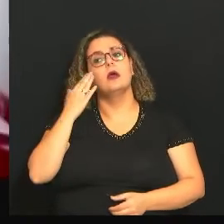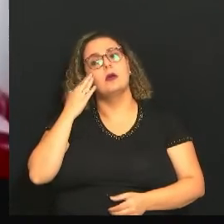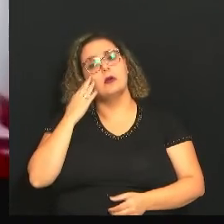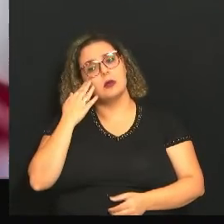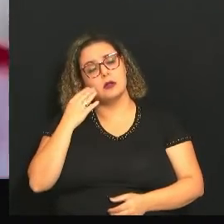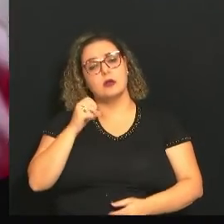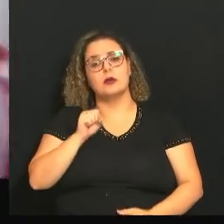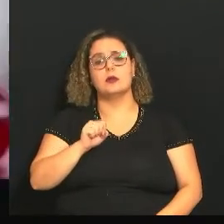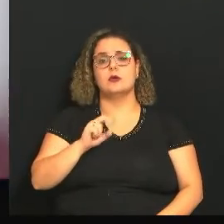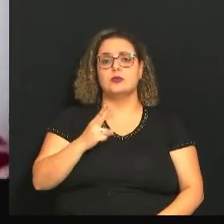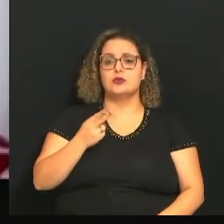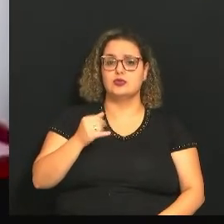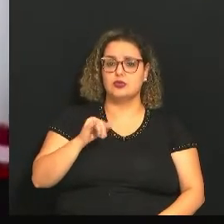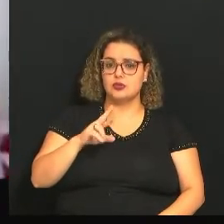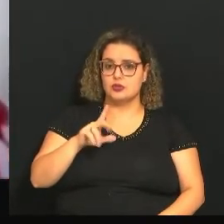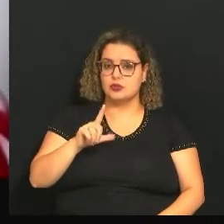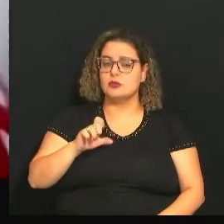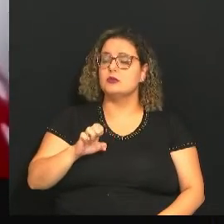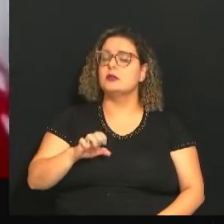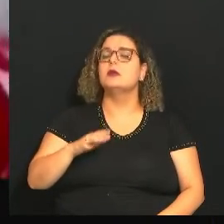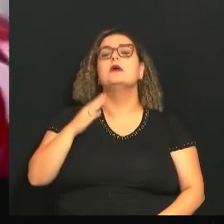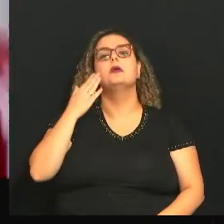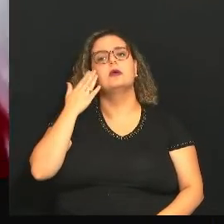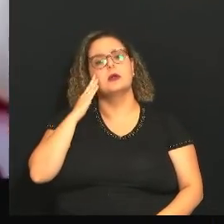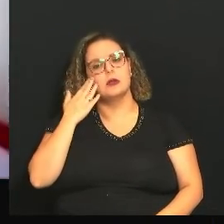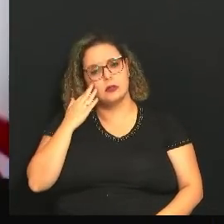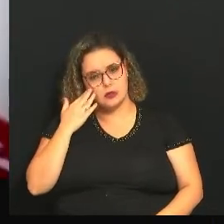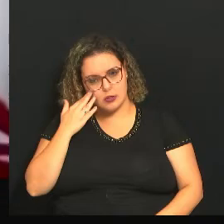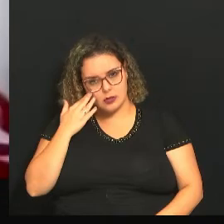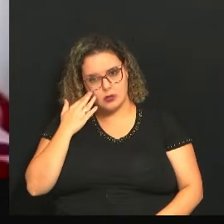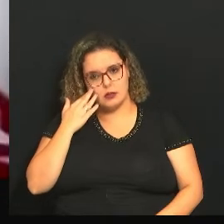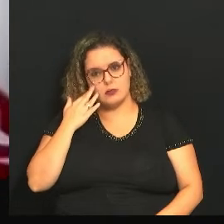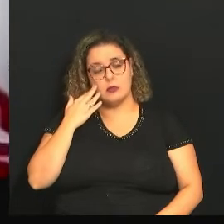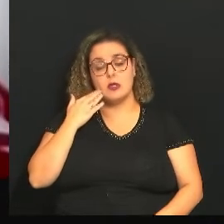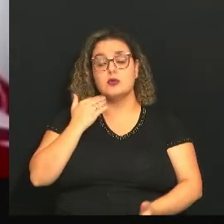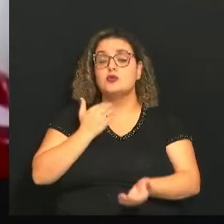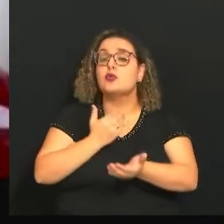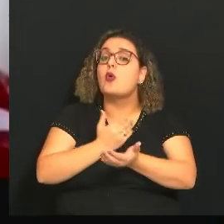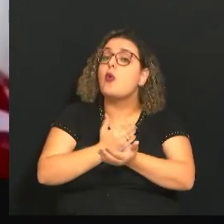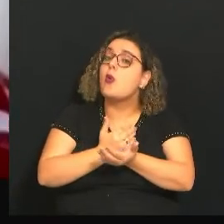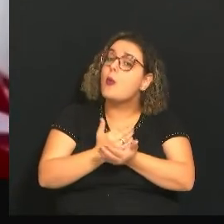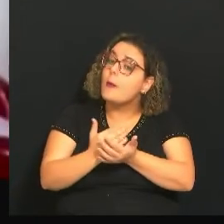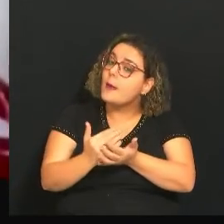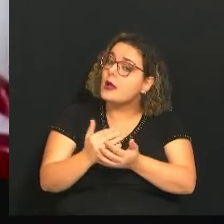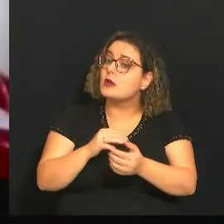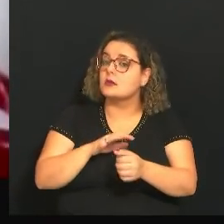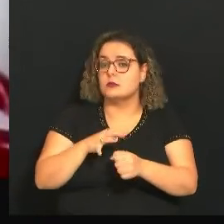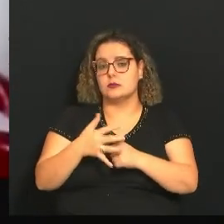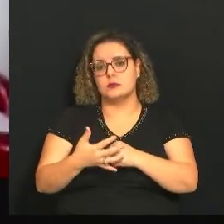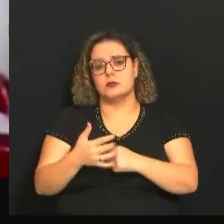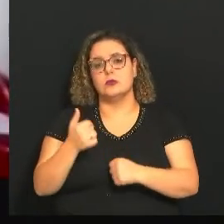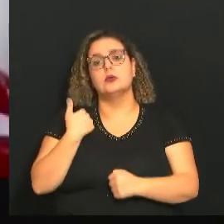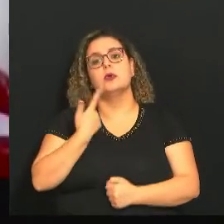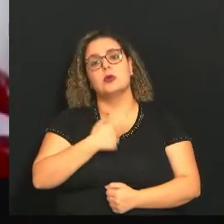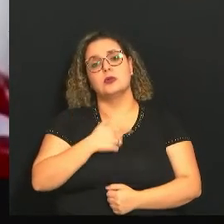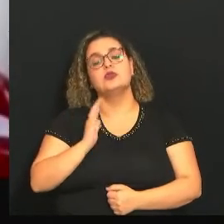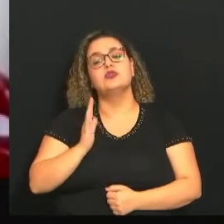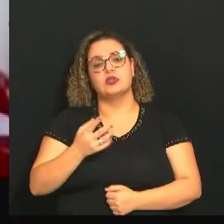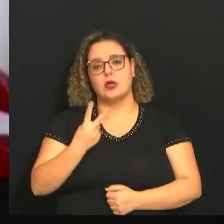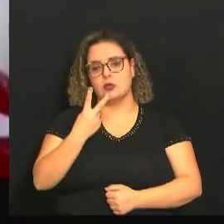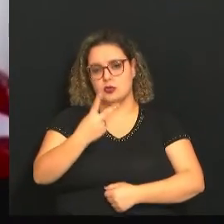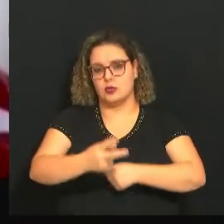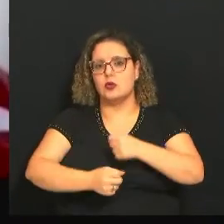não serve. Isso teve, sim, essa orientação, mas lá para o início da pandemia, que nós estamos já há 2 anos